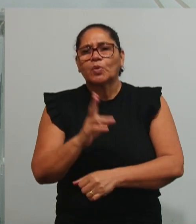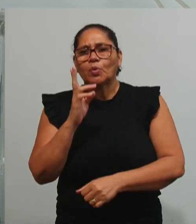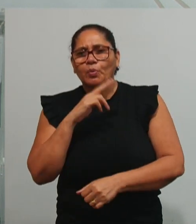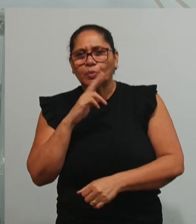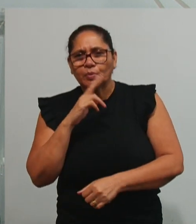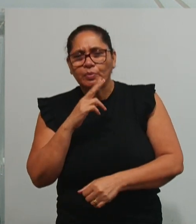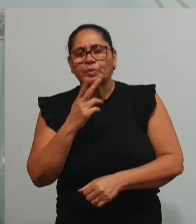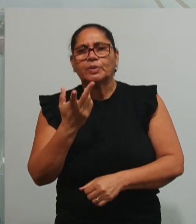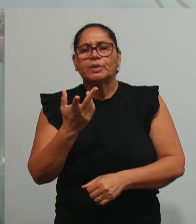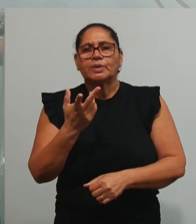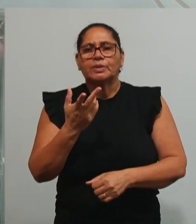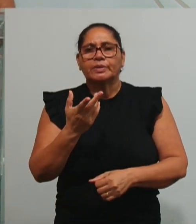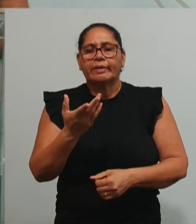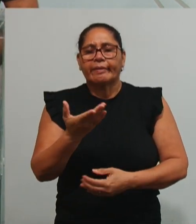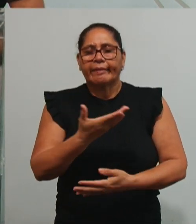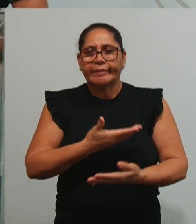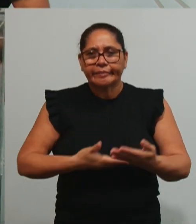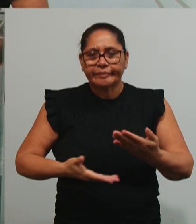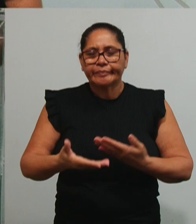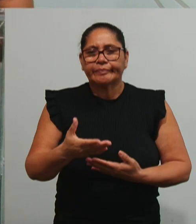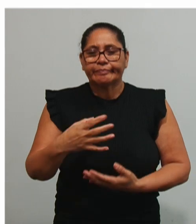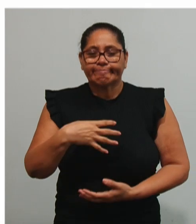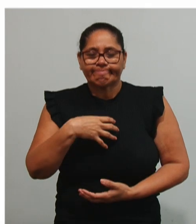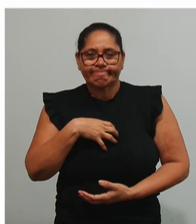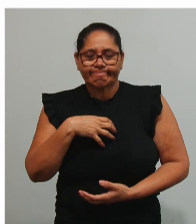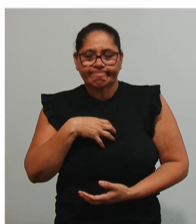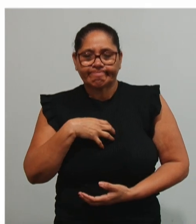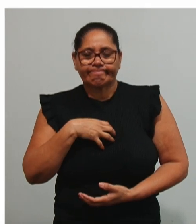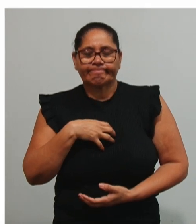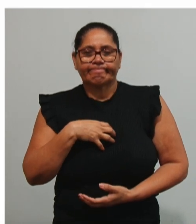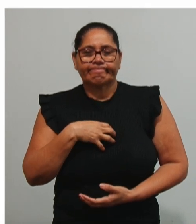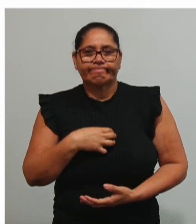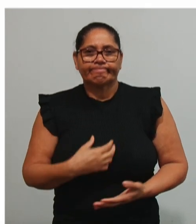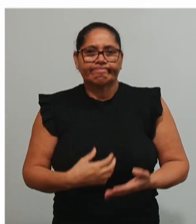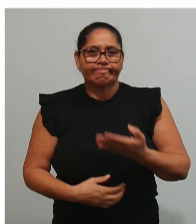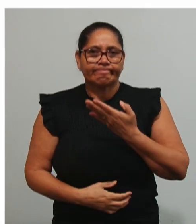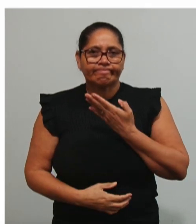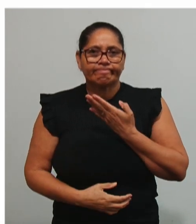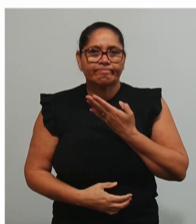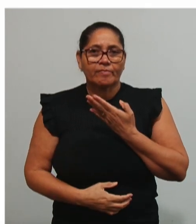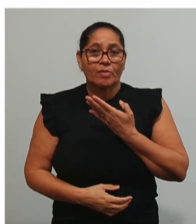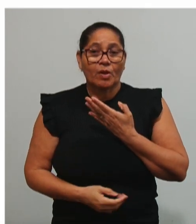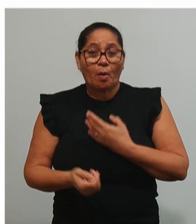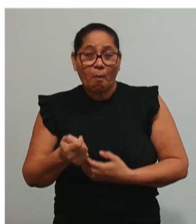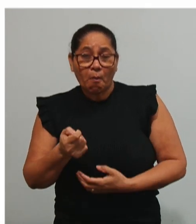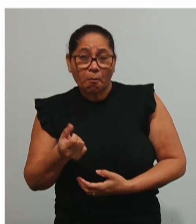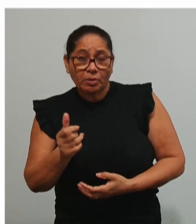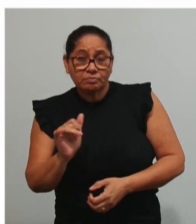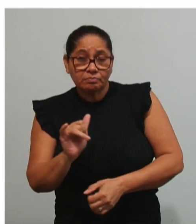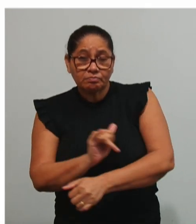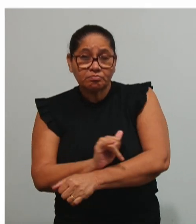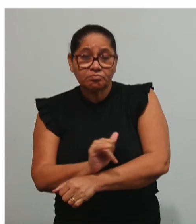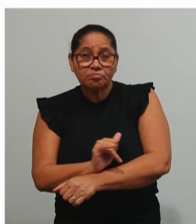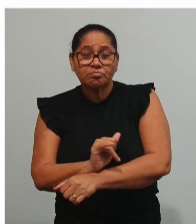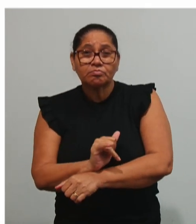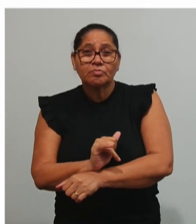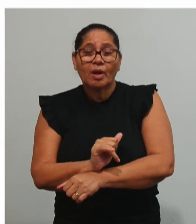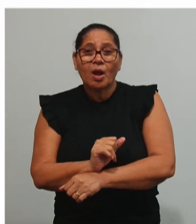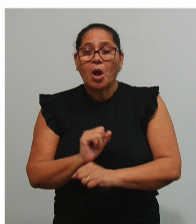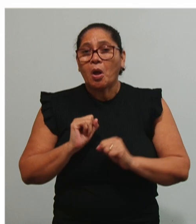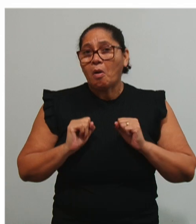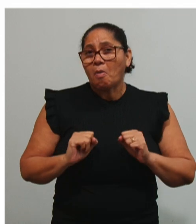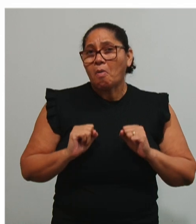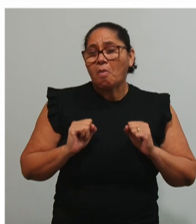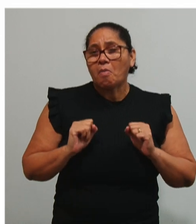que contribuem nesse sentido. Então, voltando aqui, poucas estratégias podem